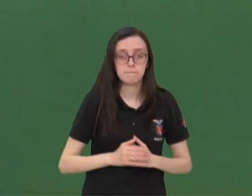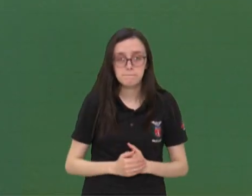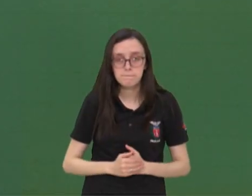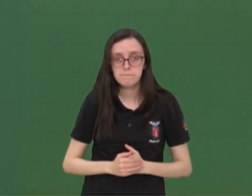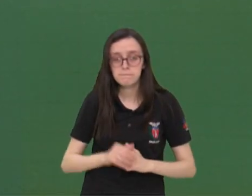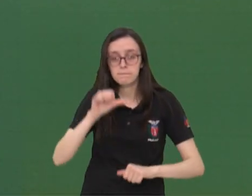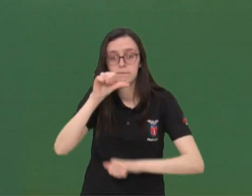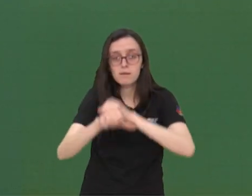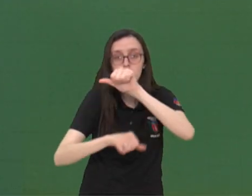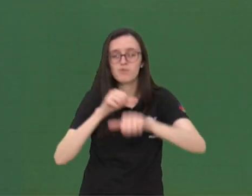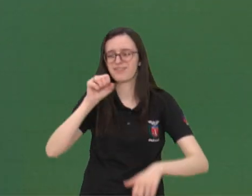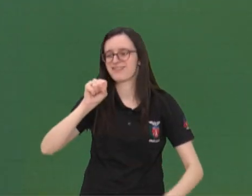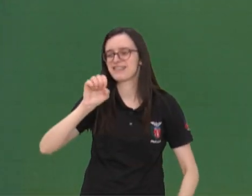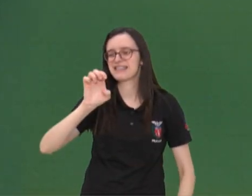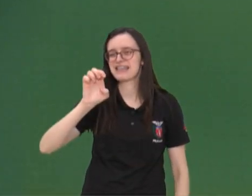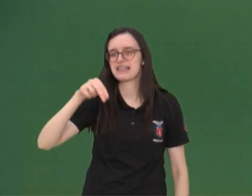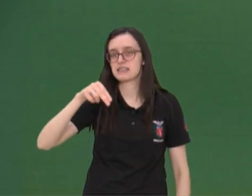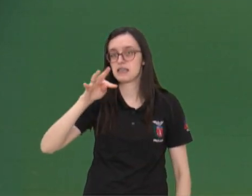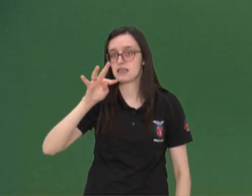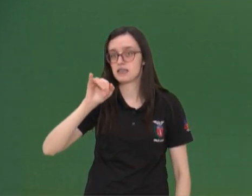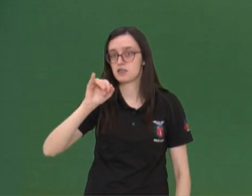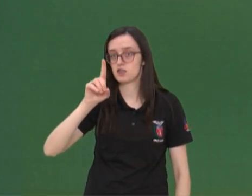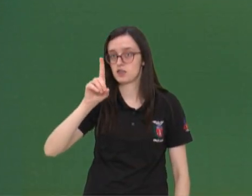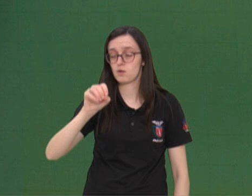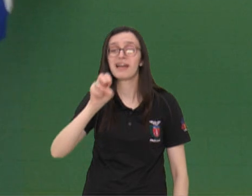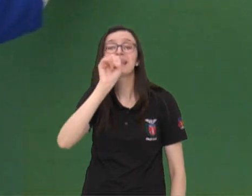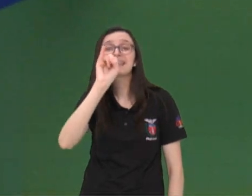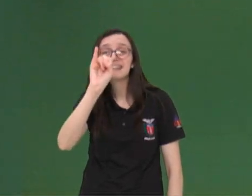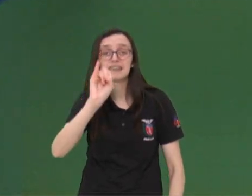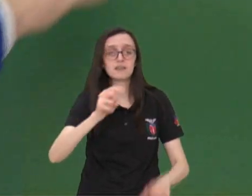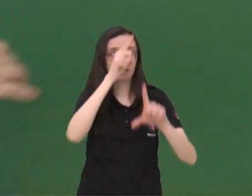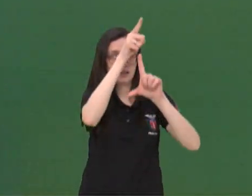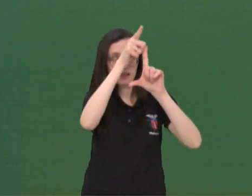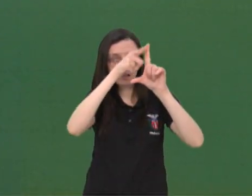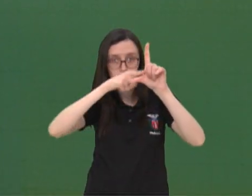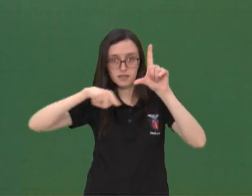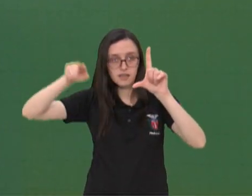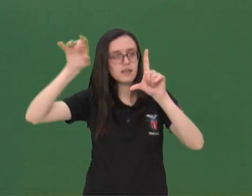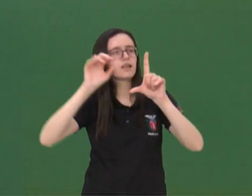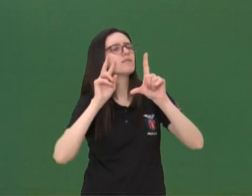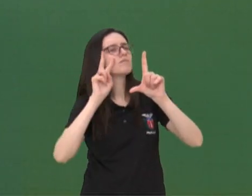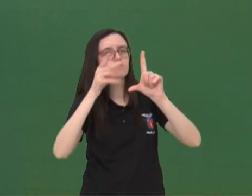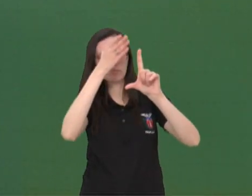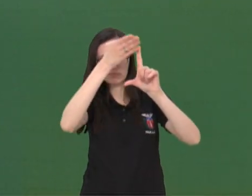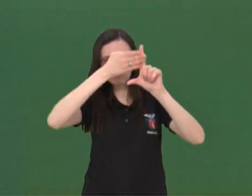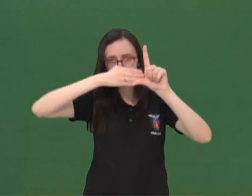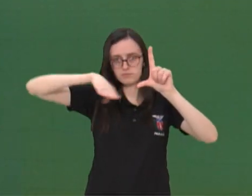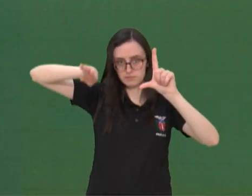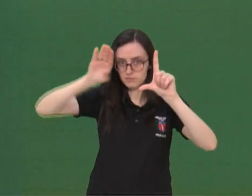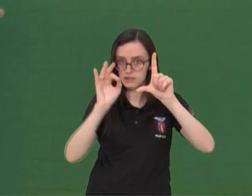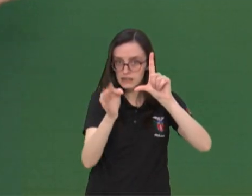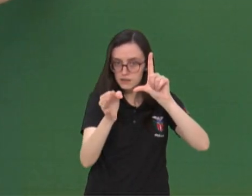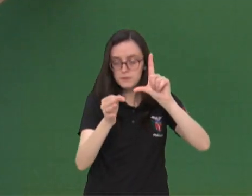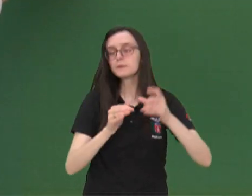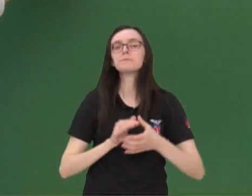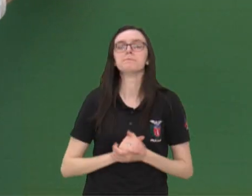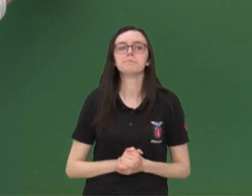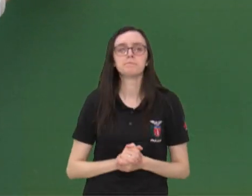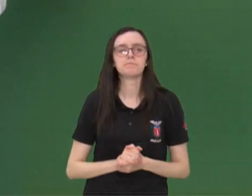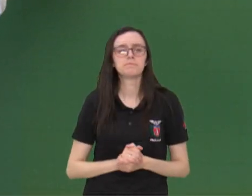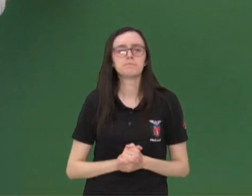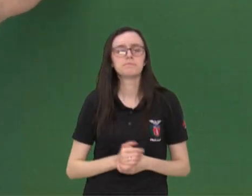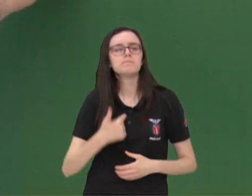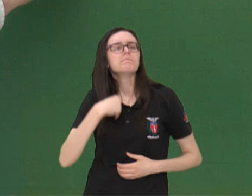que muda de sentido. Então, se a concavidade é voltada para cima, eu tenho esse movimento da parábola. Eu